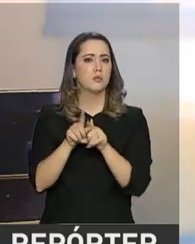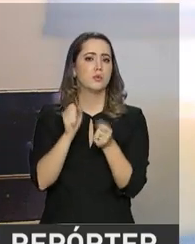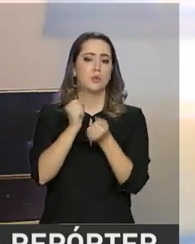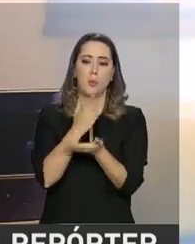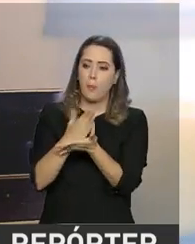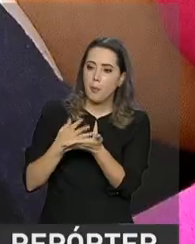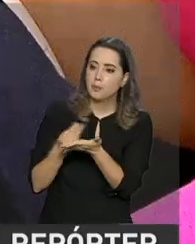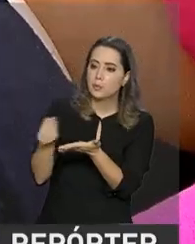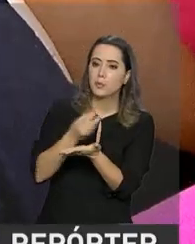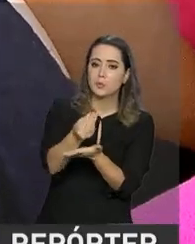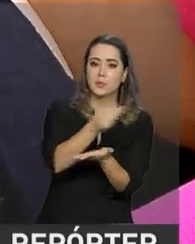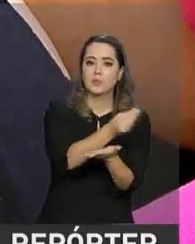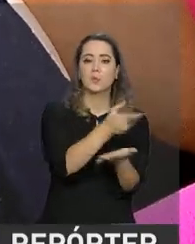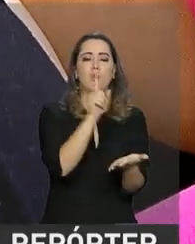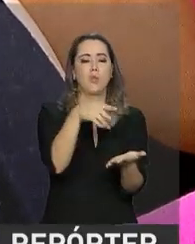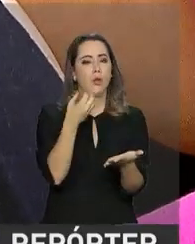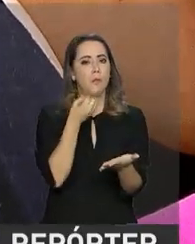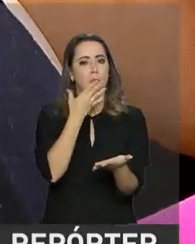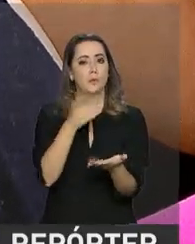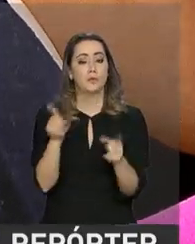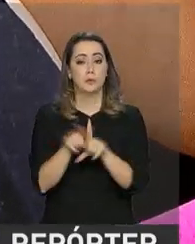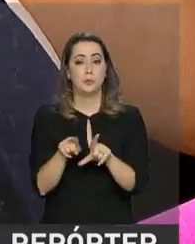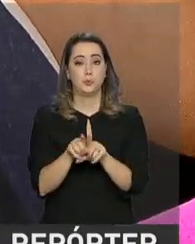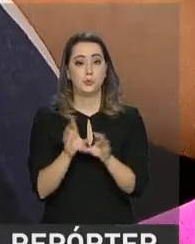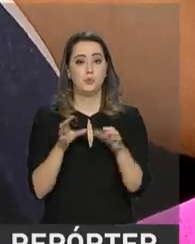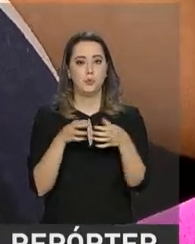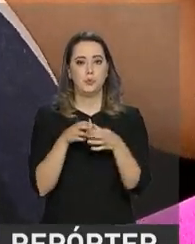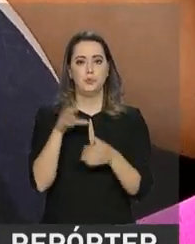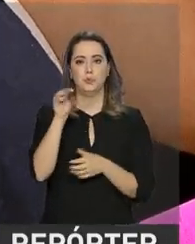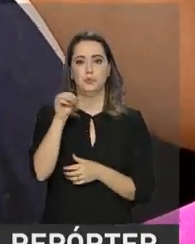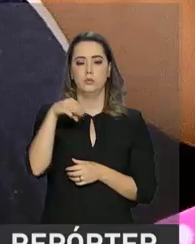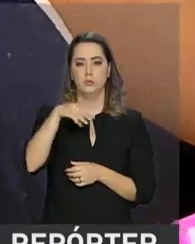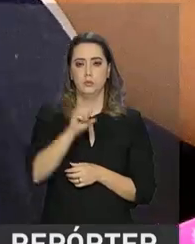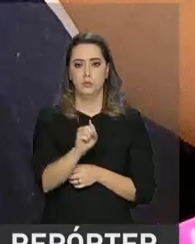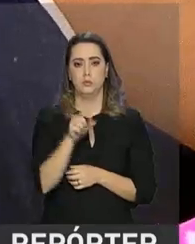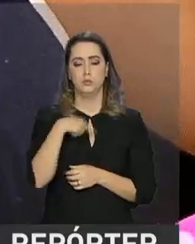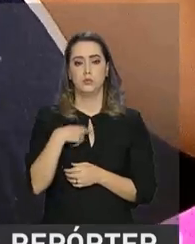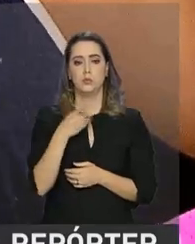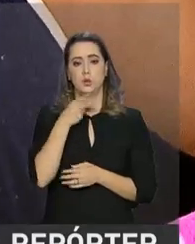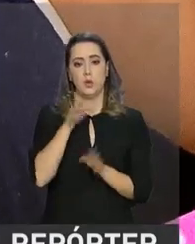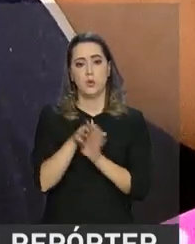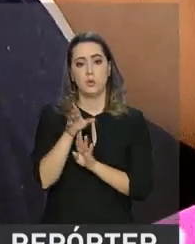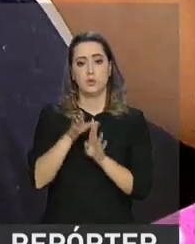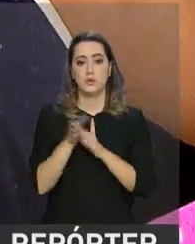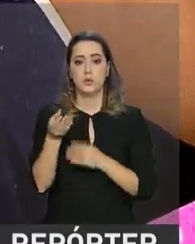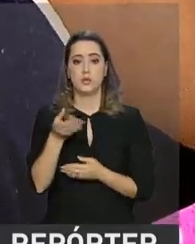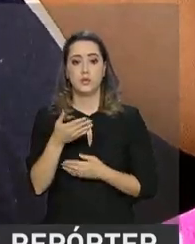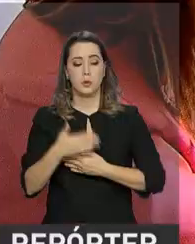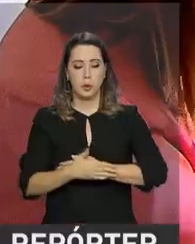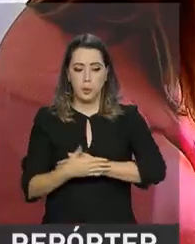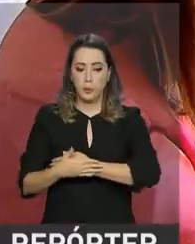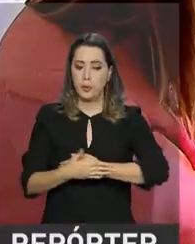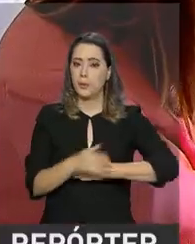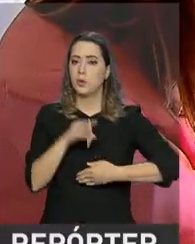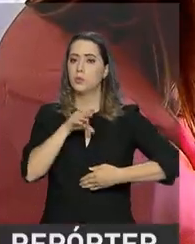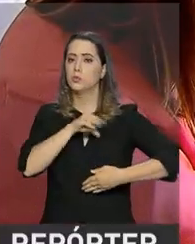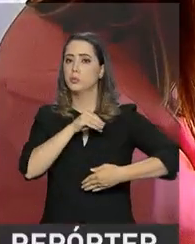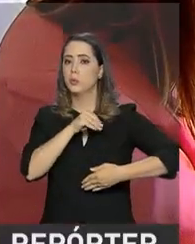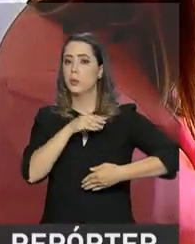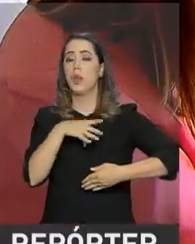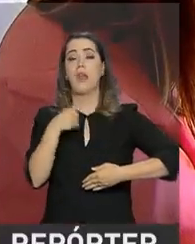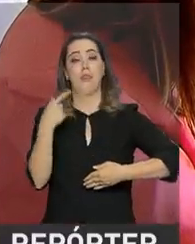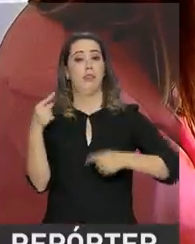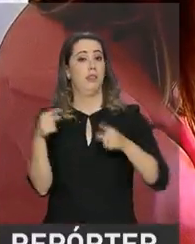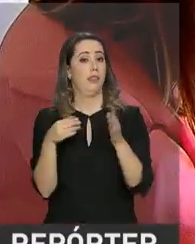isso mais ainda. A Organização Mundial da Saúde recomenda que os bebês recebam leite materno até os 2 anos, sendo